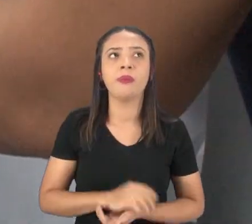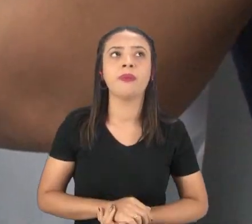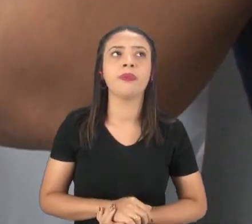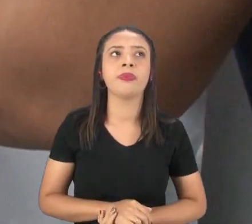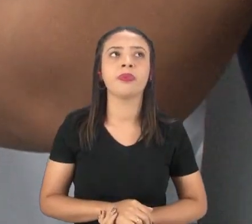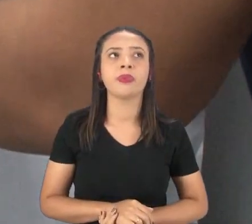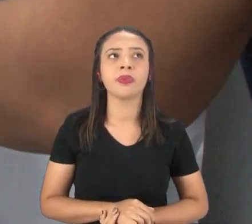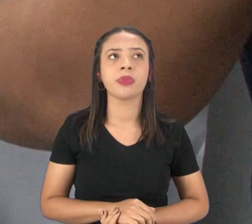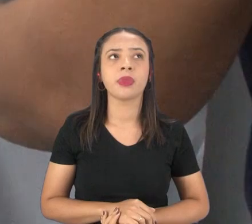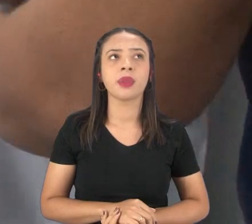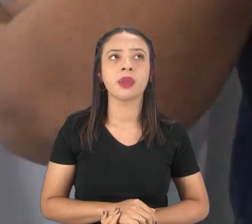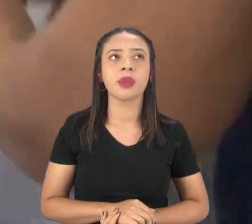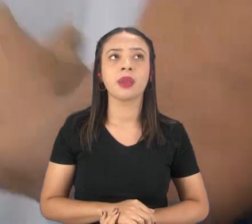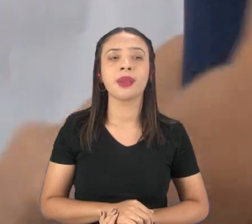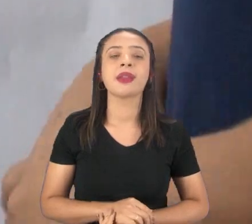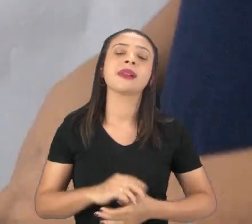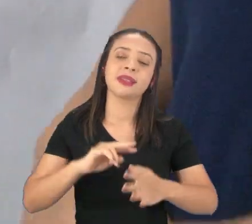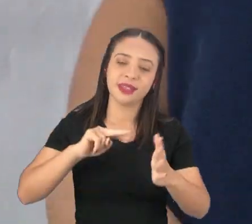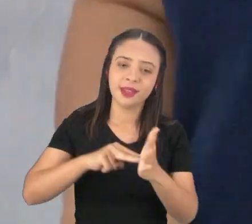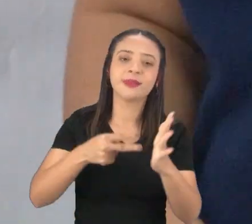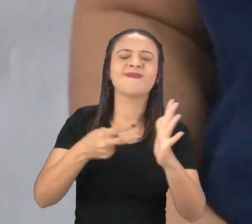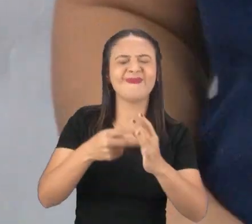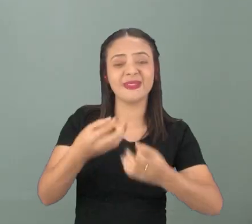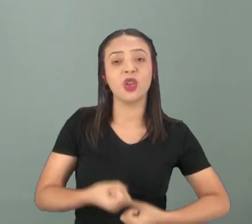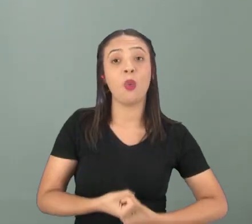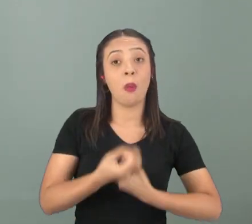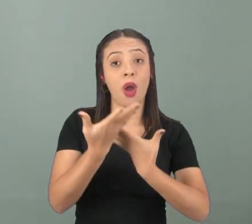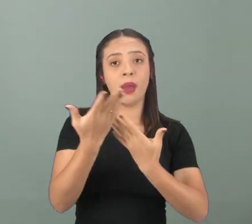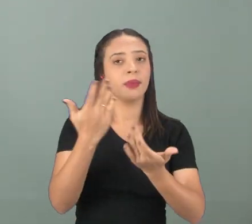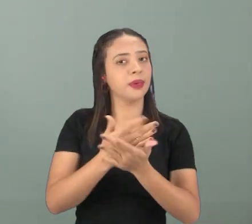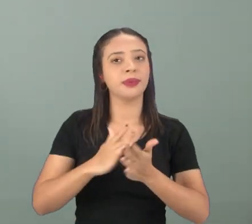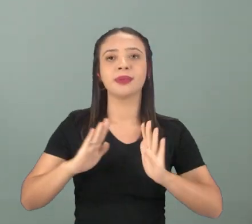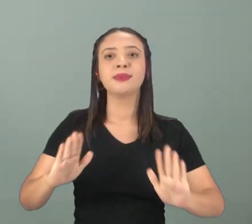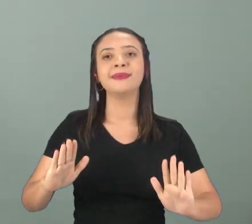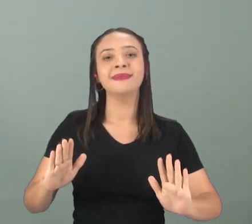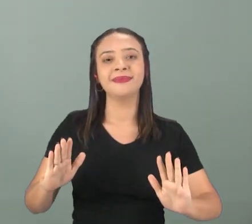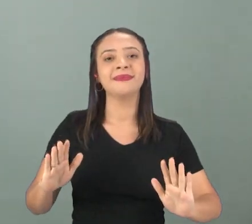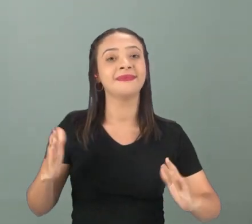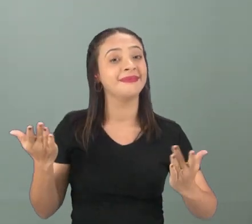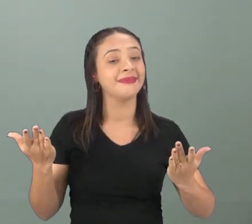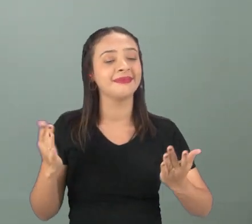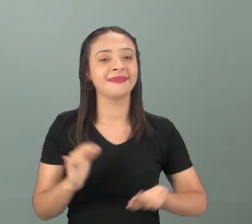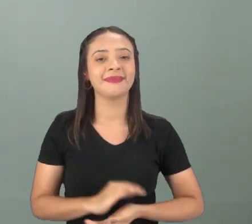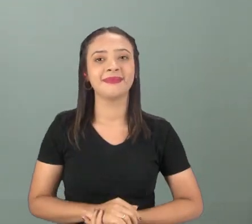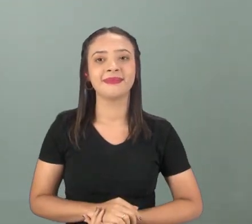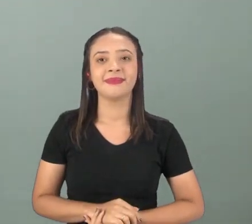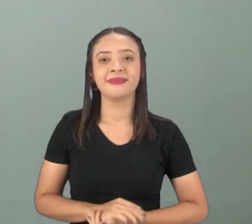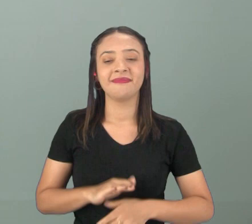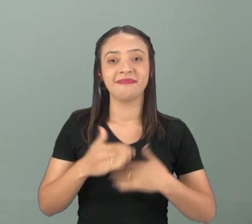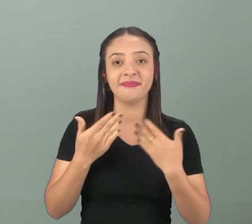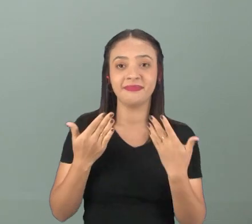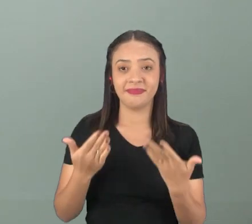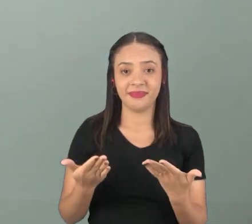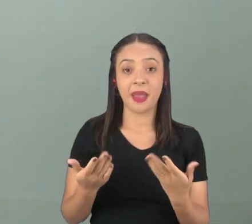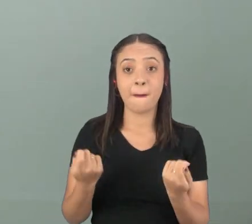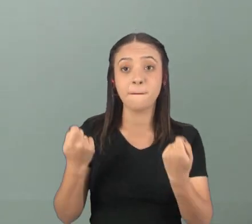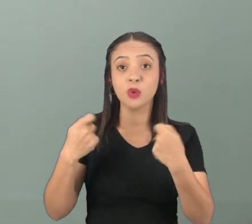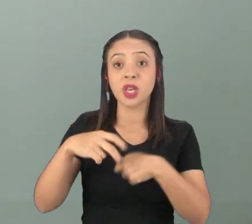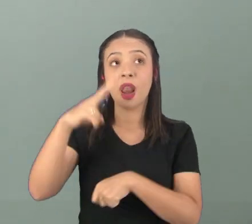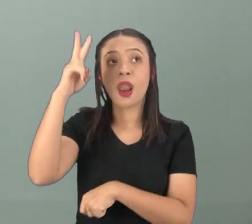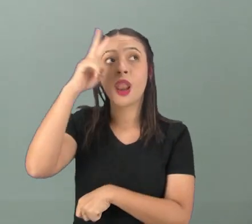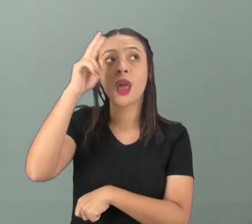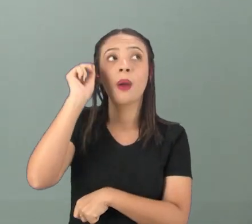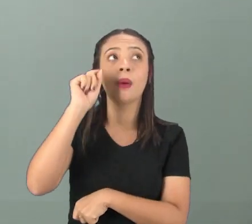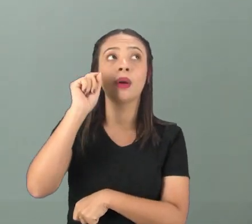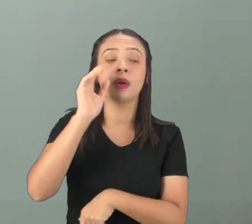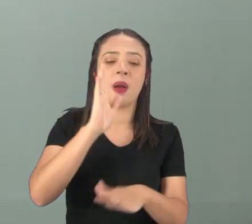ele tinha acabado naquele momento. Então, o poema acabou naquele momento, tá? E aí a gente pode